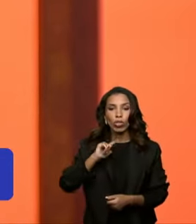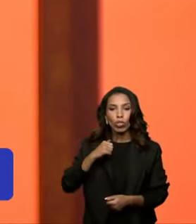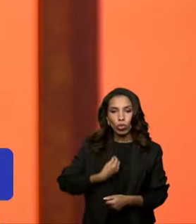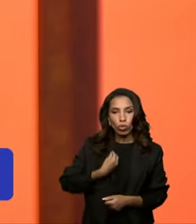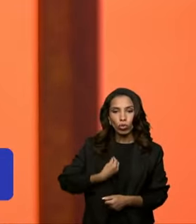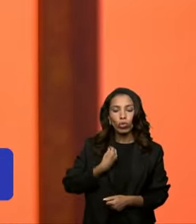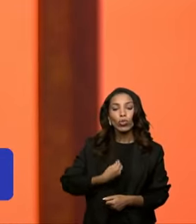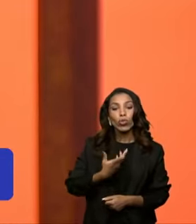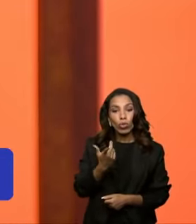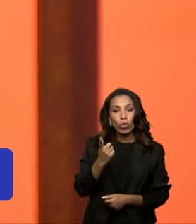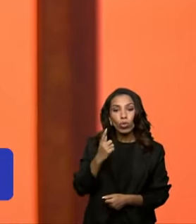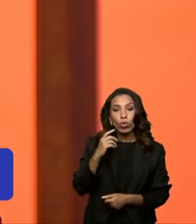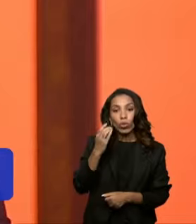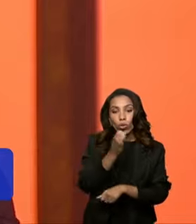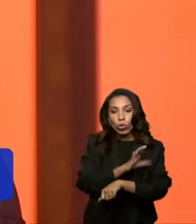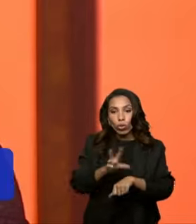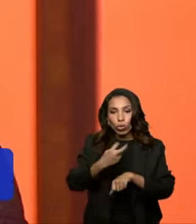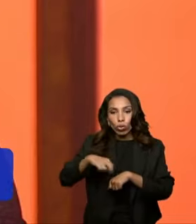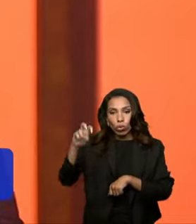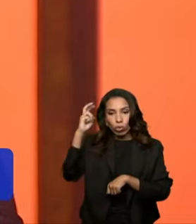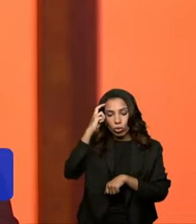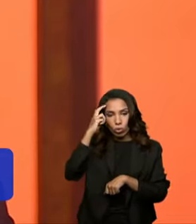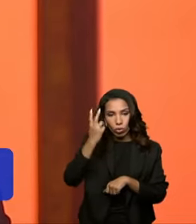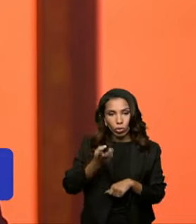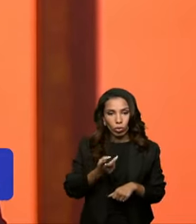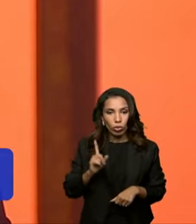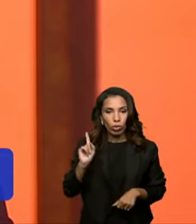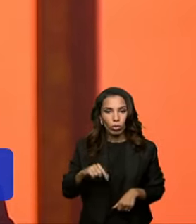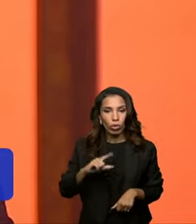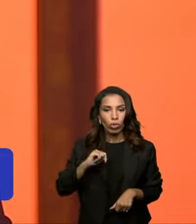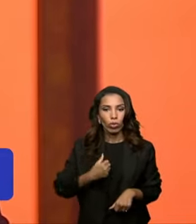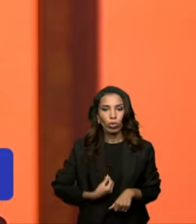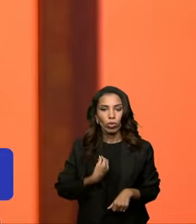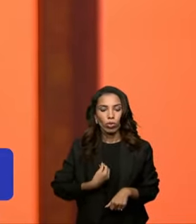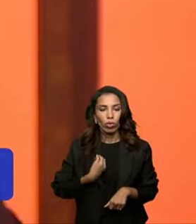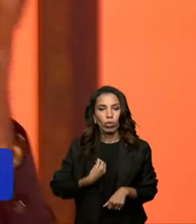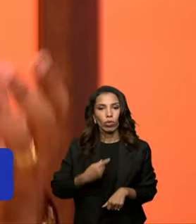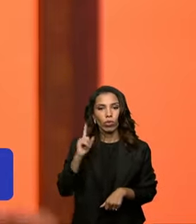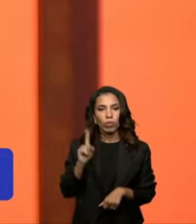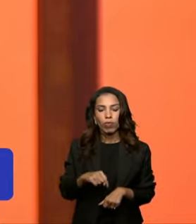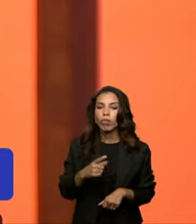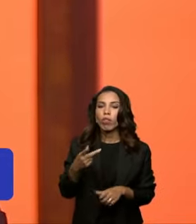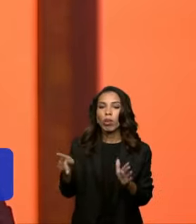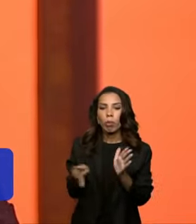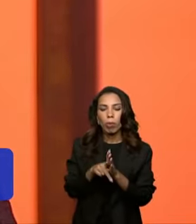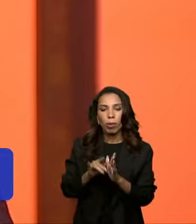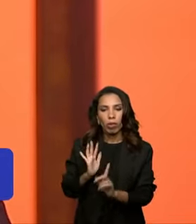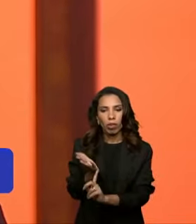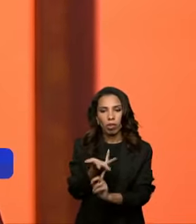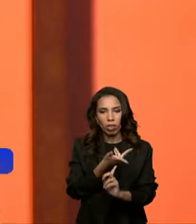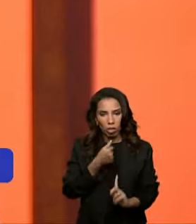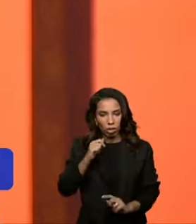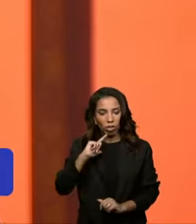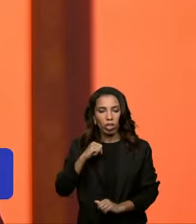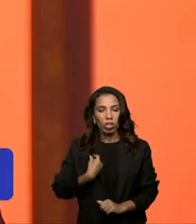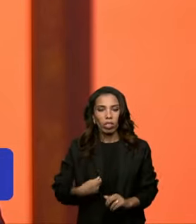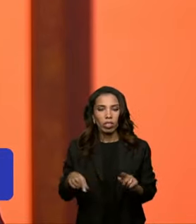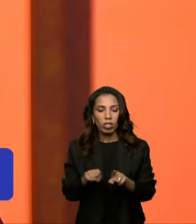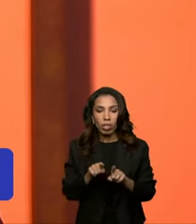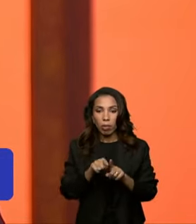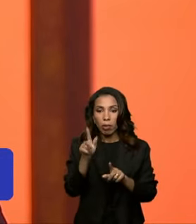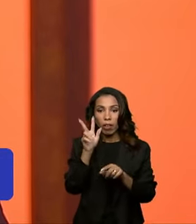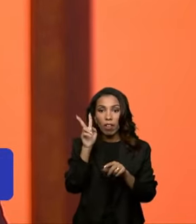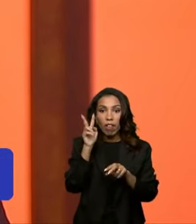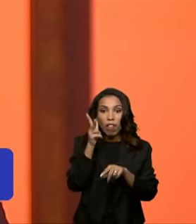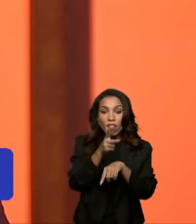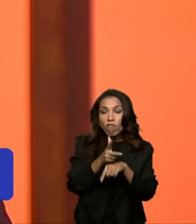ideias, né? A gente leva elementos de percussão, elementos artísticos, elementos de visual, aquela coisa